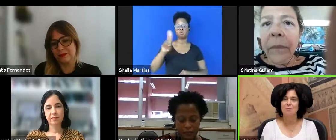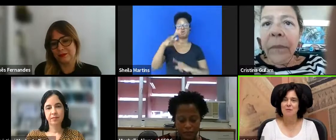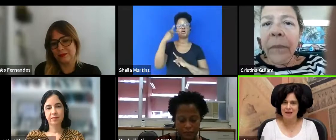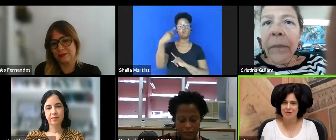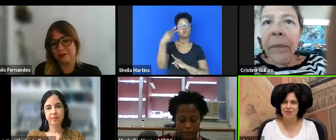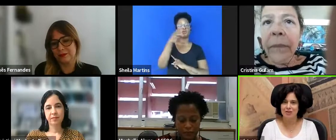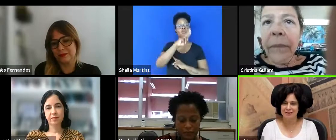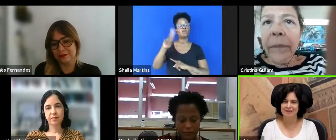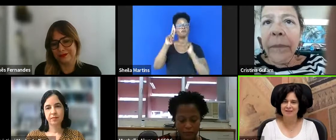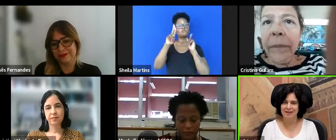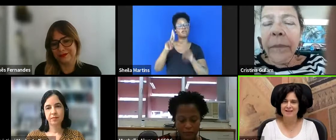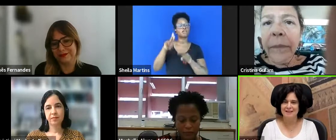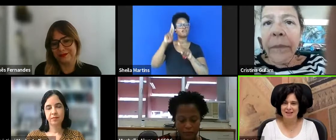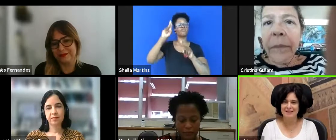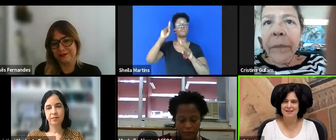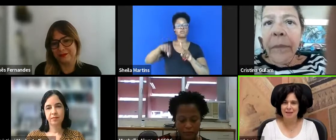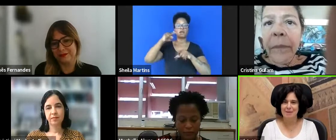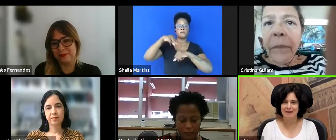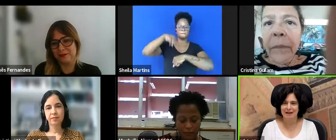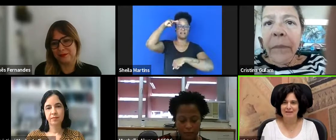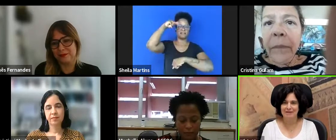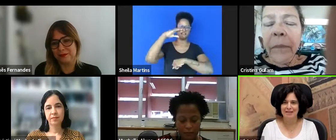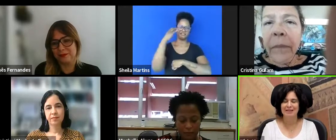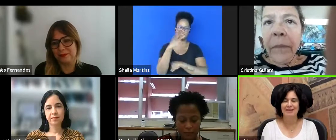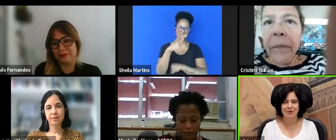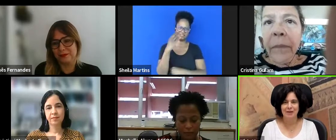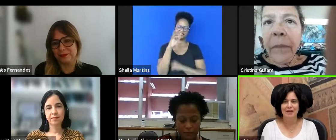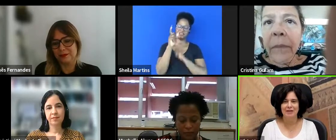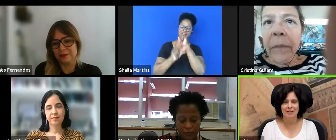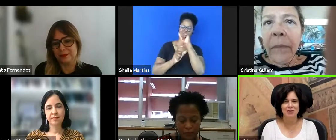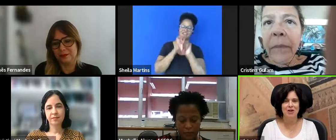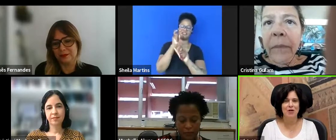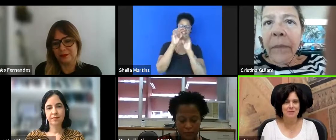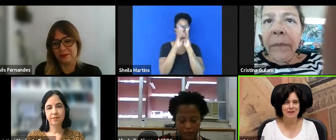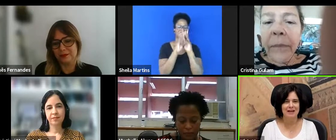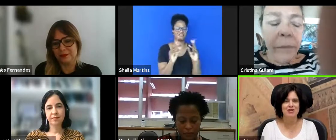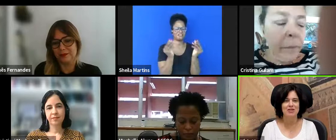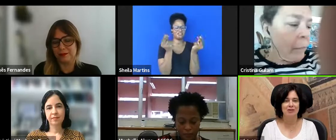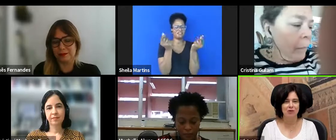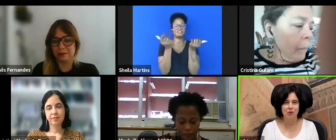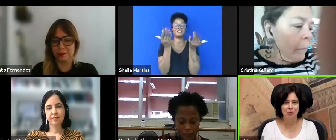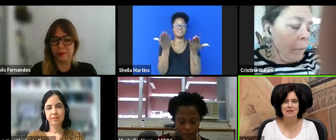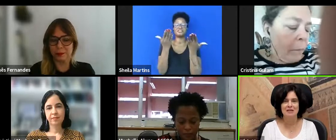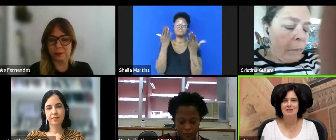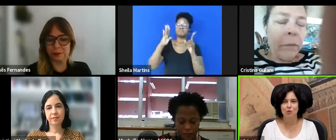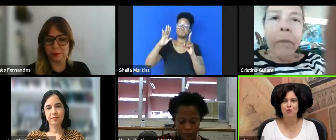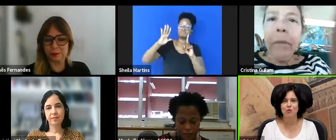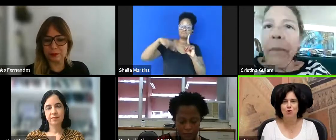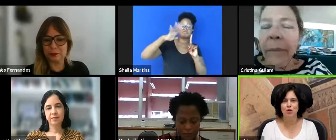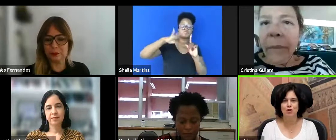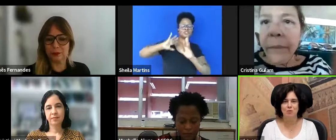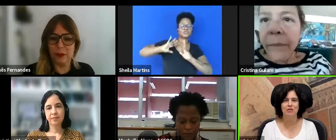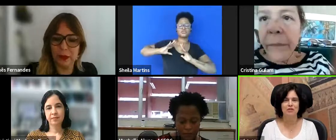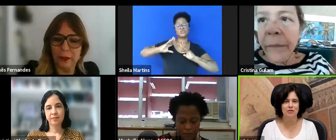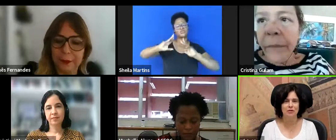que é um mestre na essência da palavra, eu quero deixar homenagem a todas e todos nós,